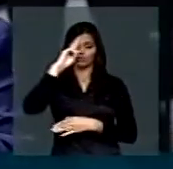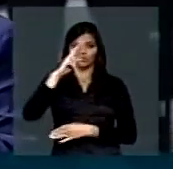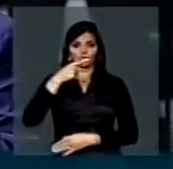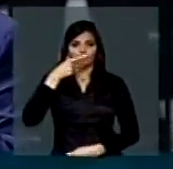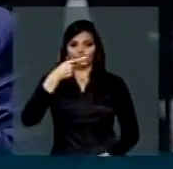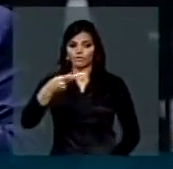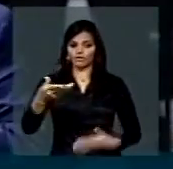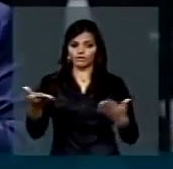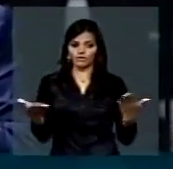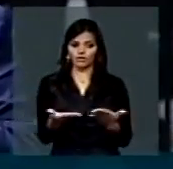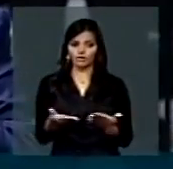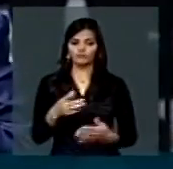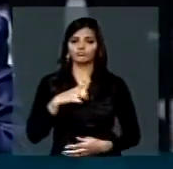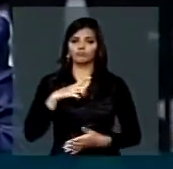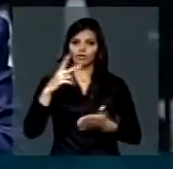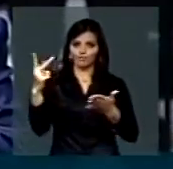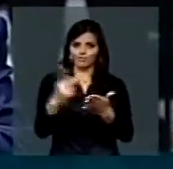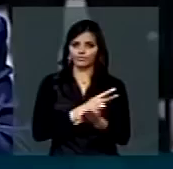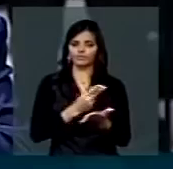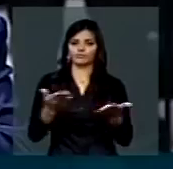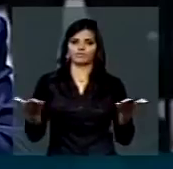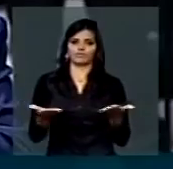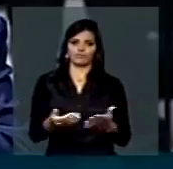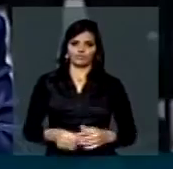Excelência falou está acontecendo agora.